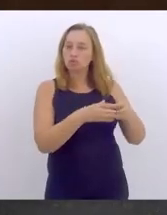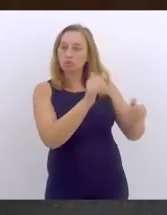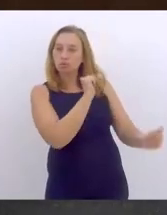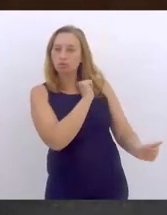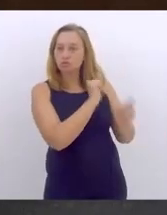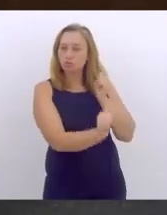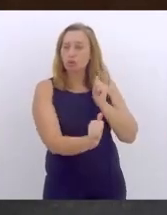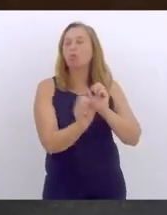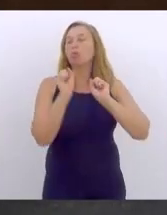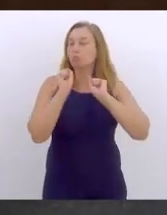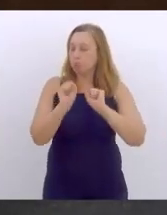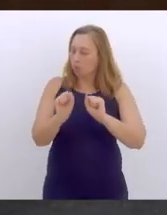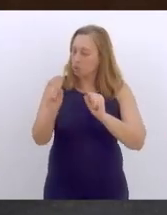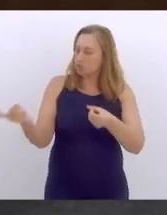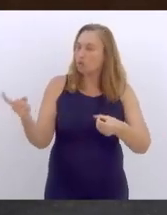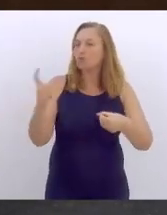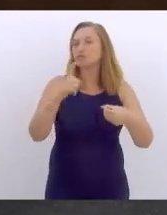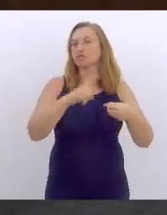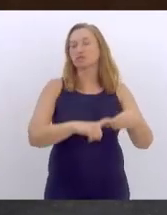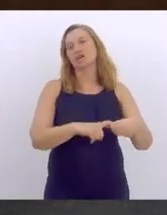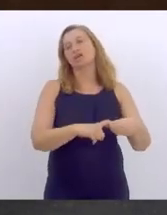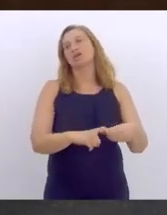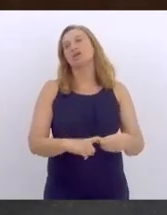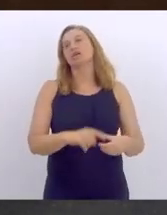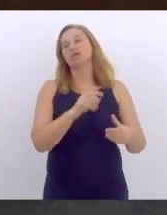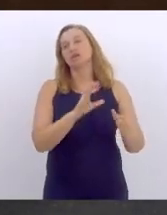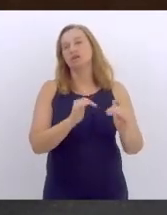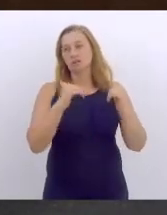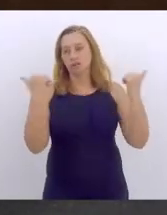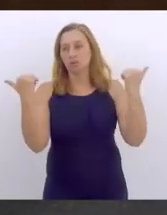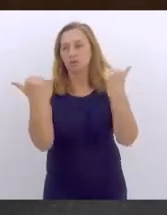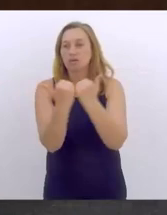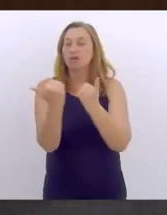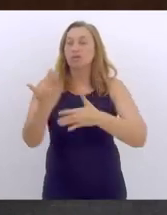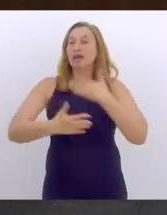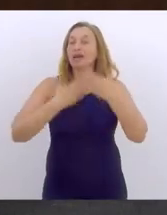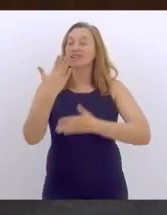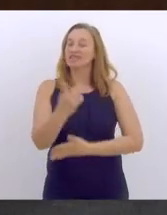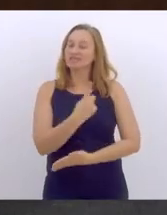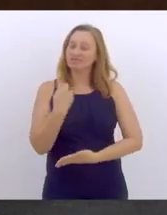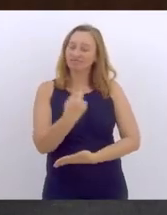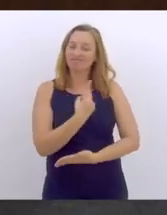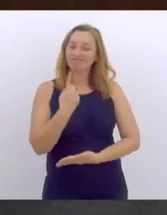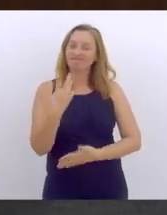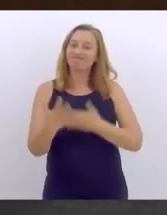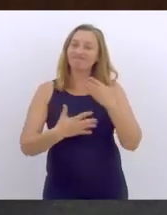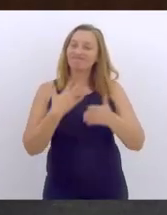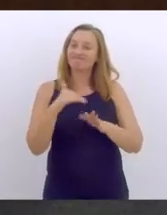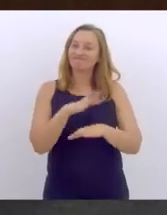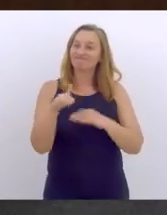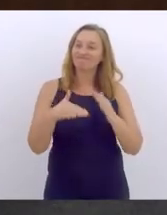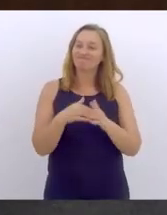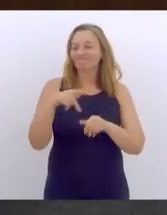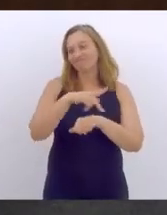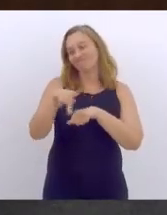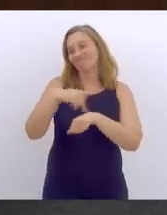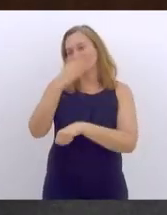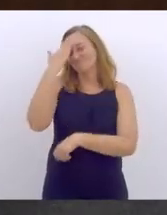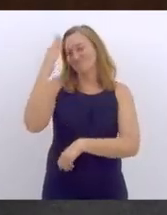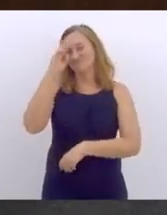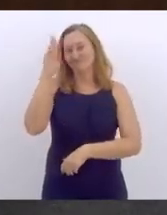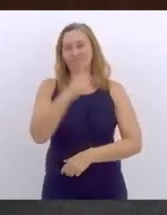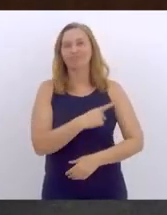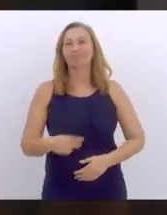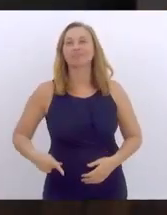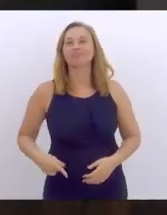futebol possam voltar aos estádios, para a alegria nossa e a alegria de todo o país. Muito obrigado, senhor